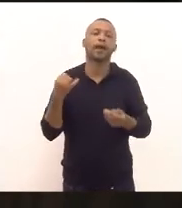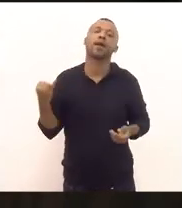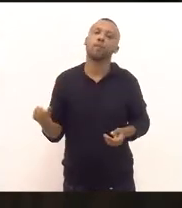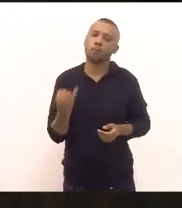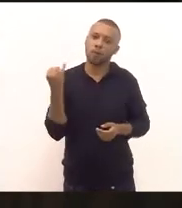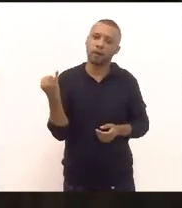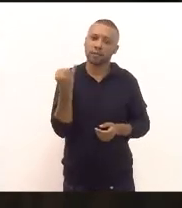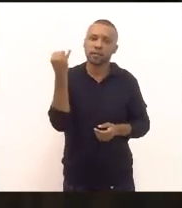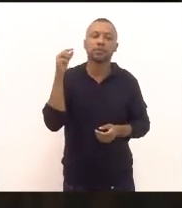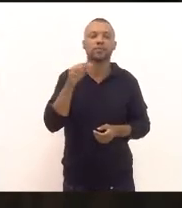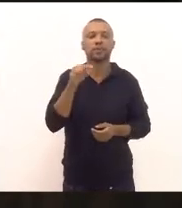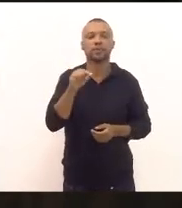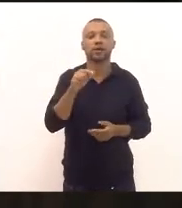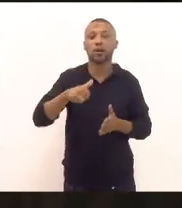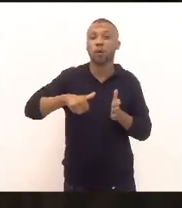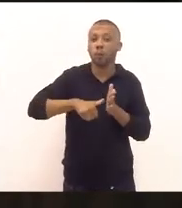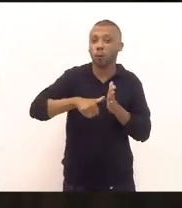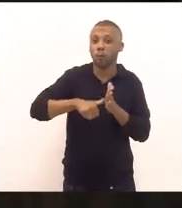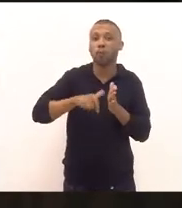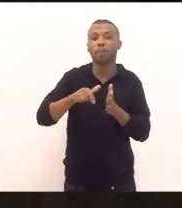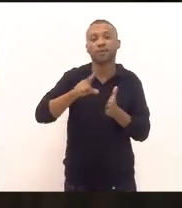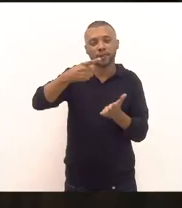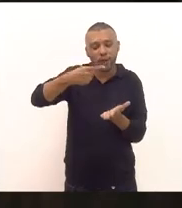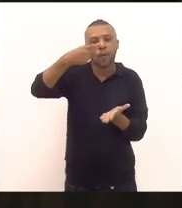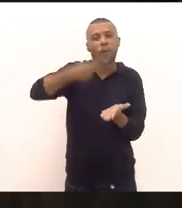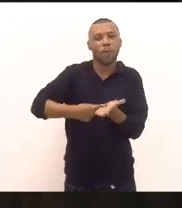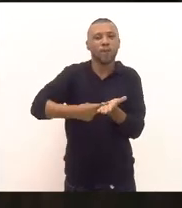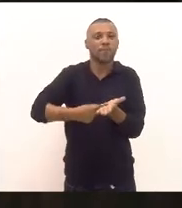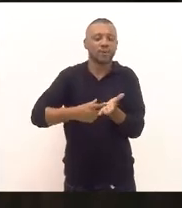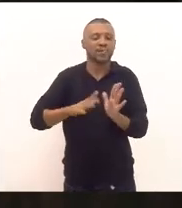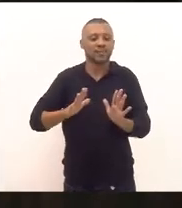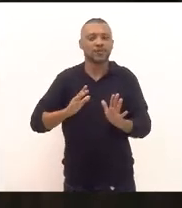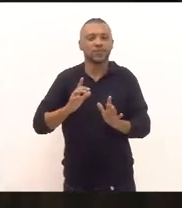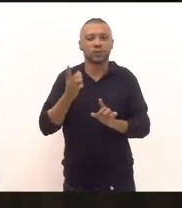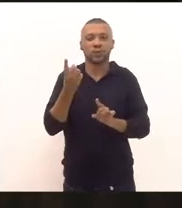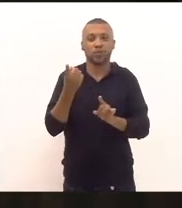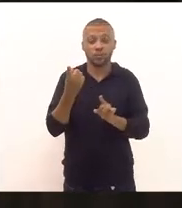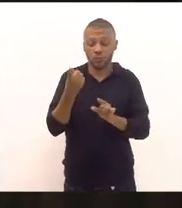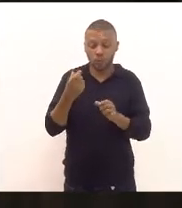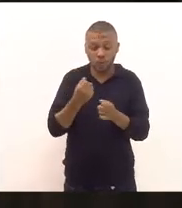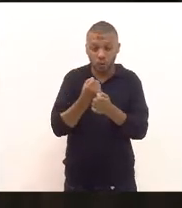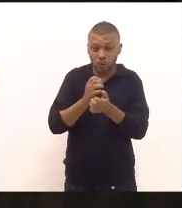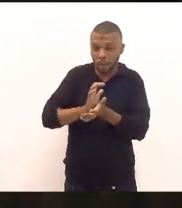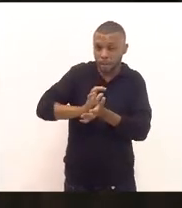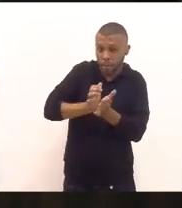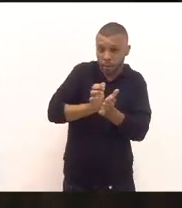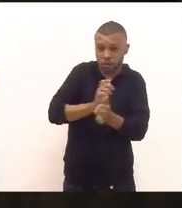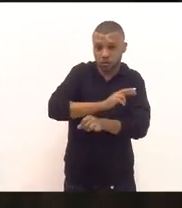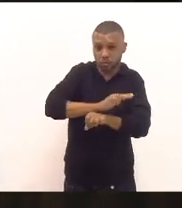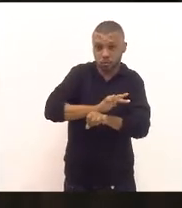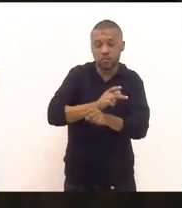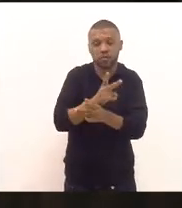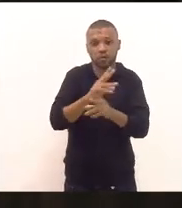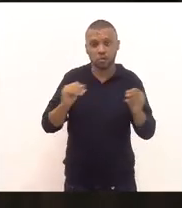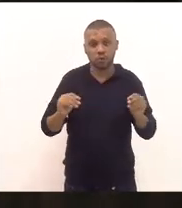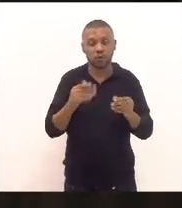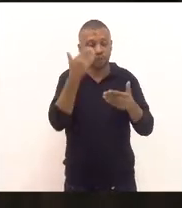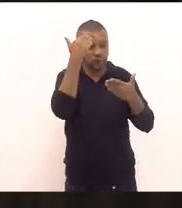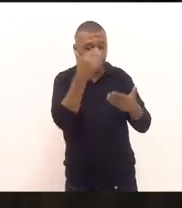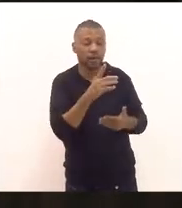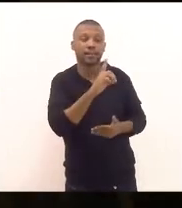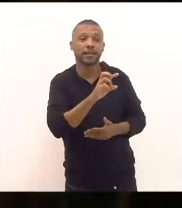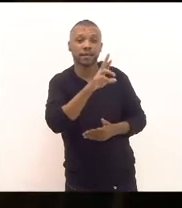fundamental que um clube Se comprometa com a superação do racismo Muito obrigado aderência ontem três